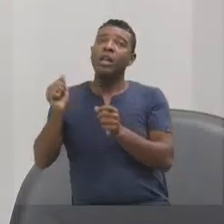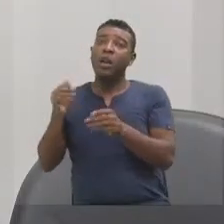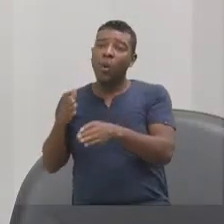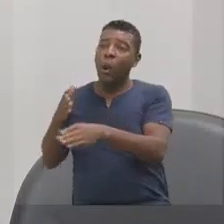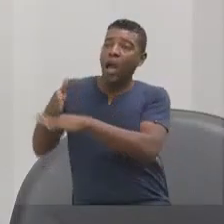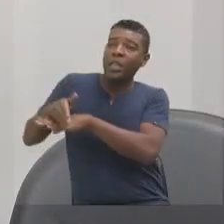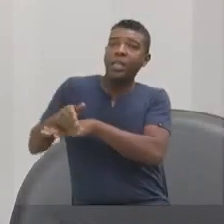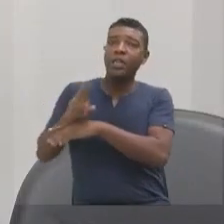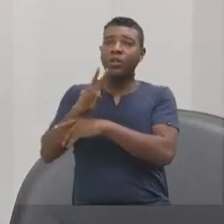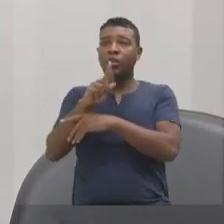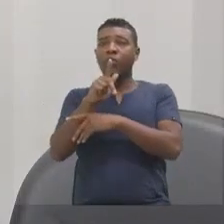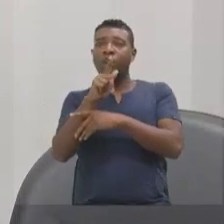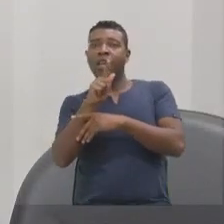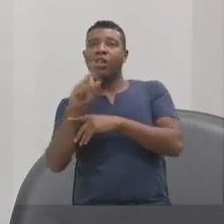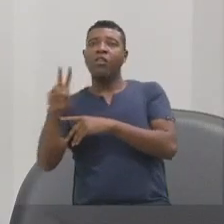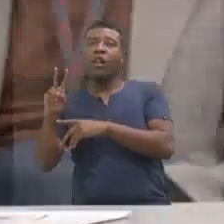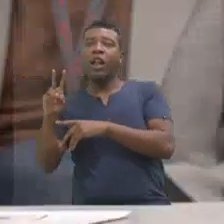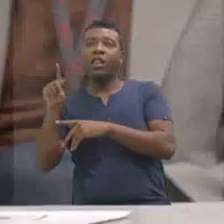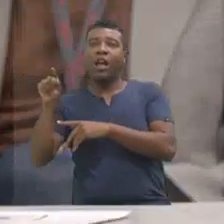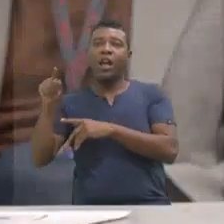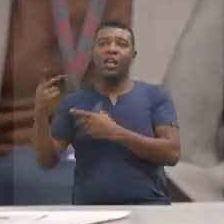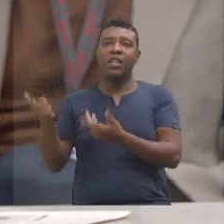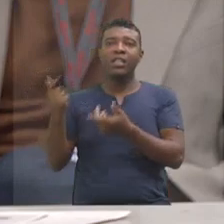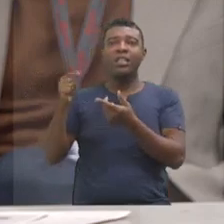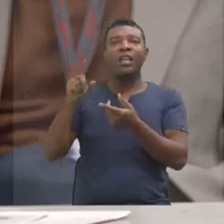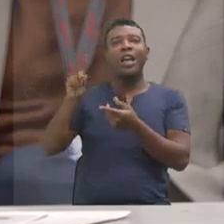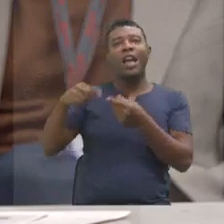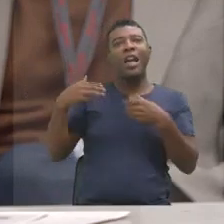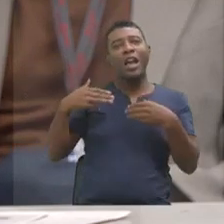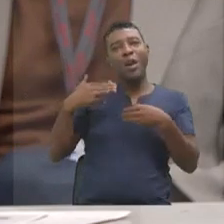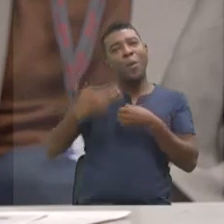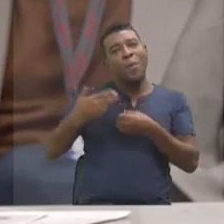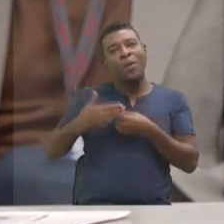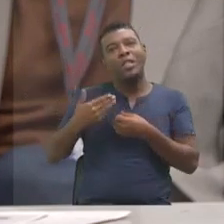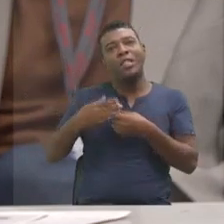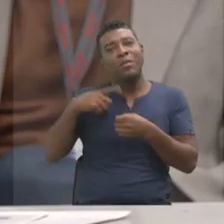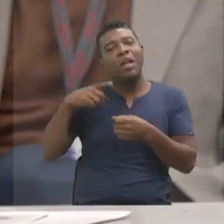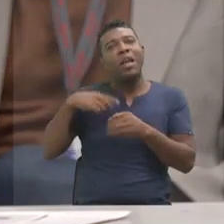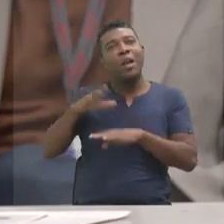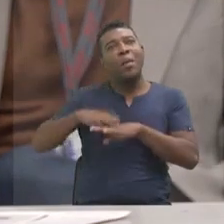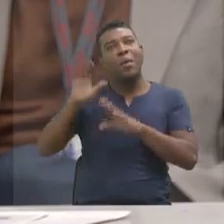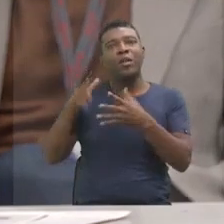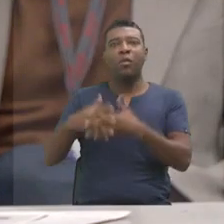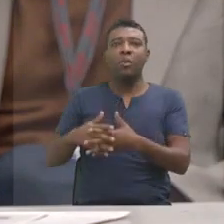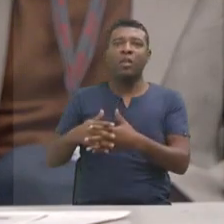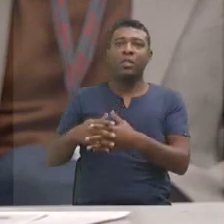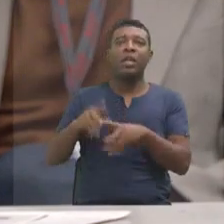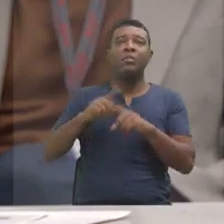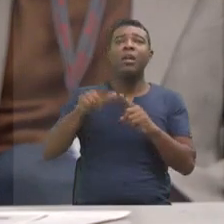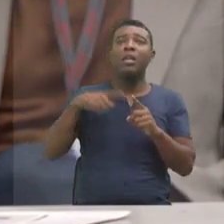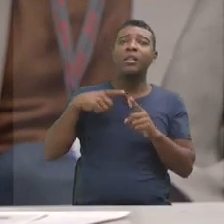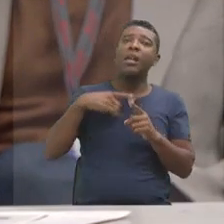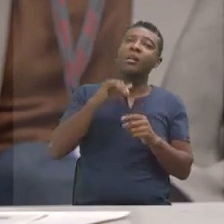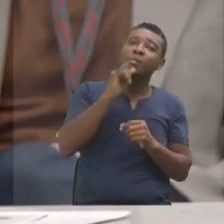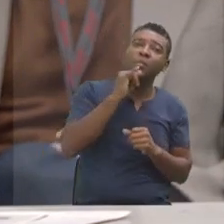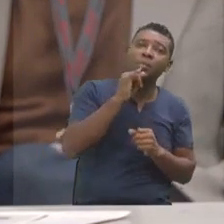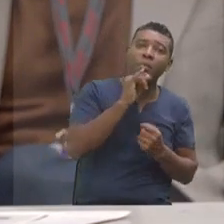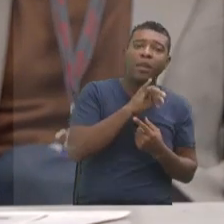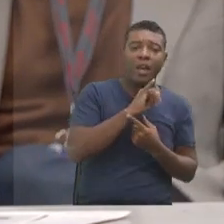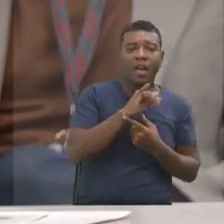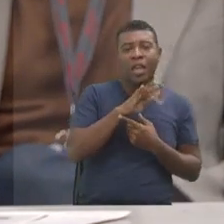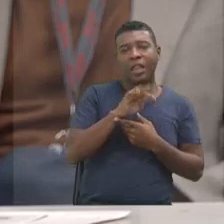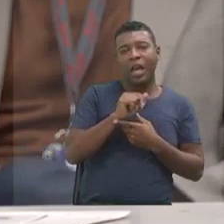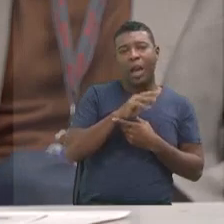Municípios relacionados às maiores complexidades que a gente a gente percebe isso mas temos bons exemplos como Itabirinha né